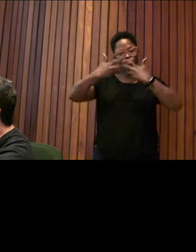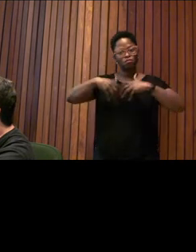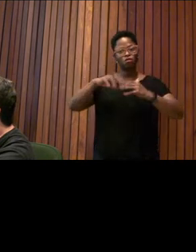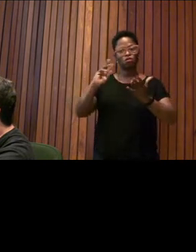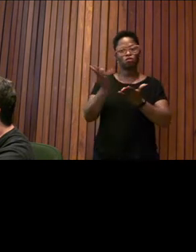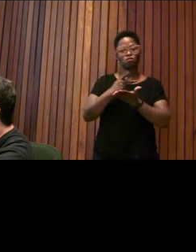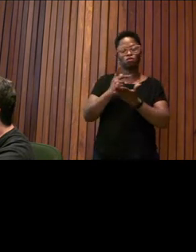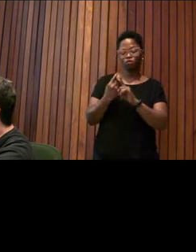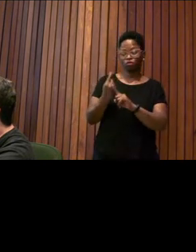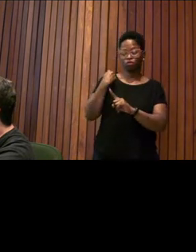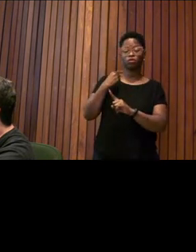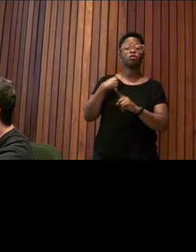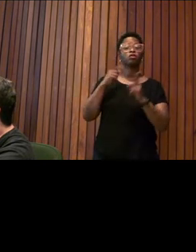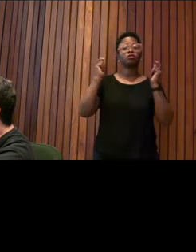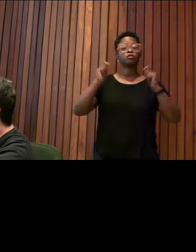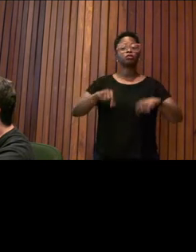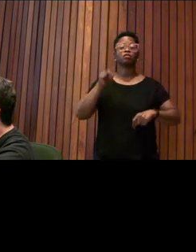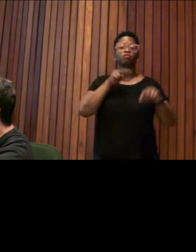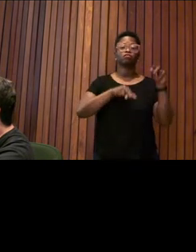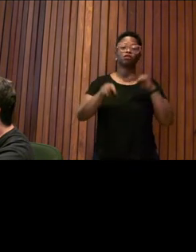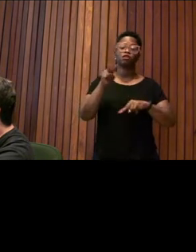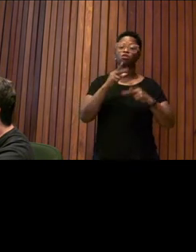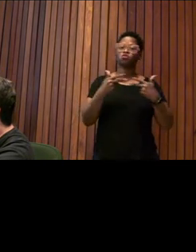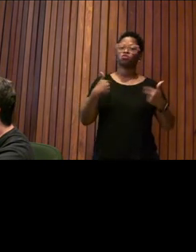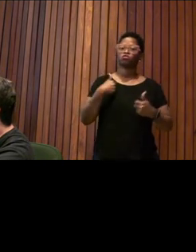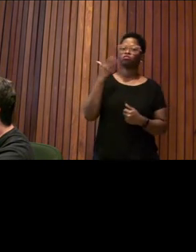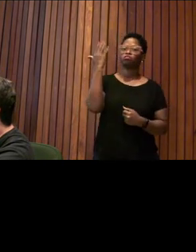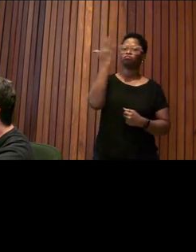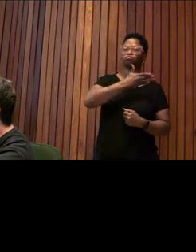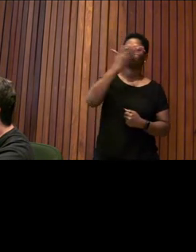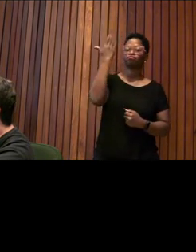acontecimentos e permitiu a gente ver coisas que